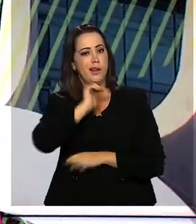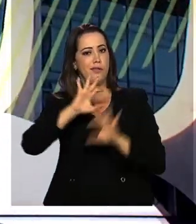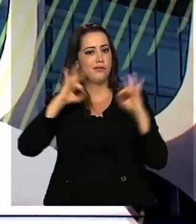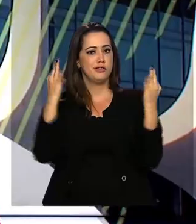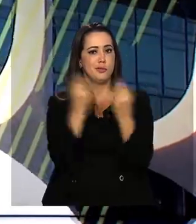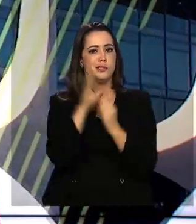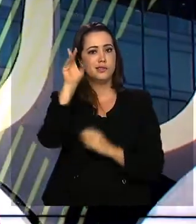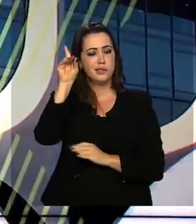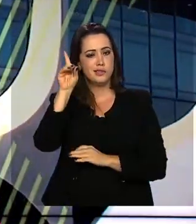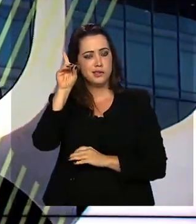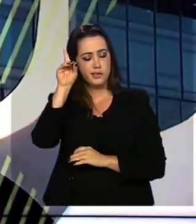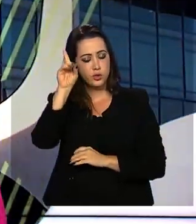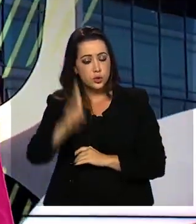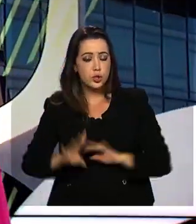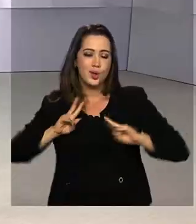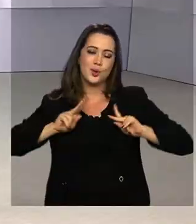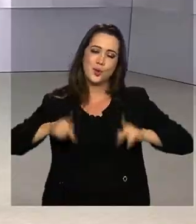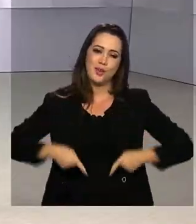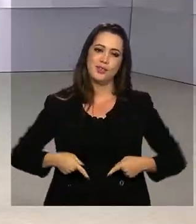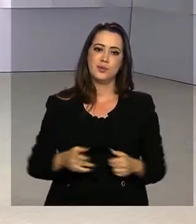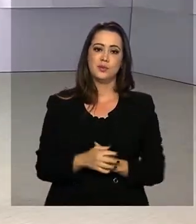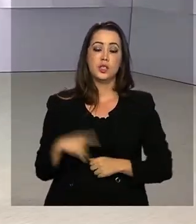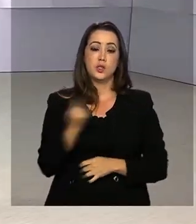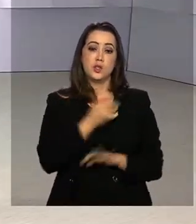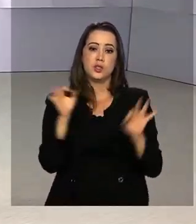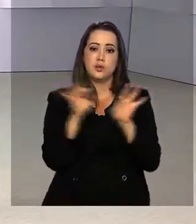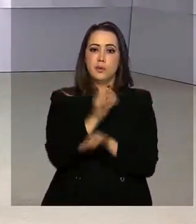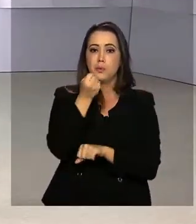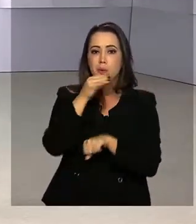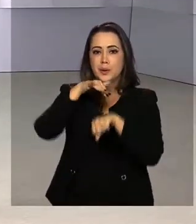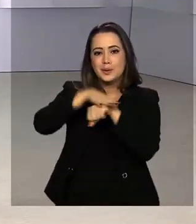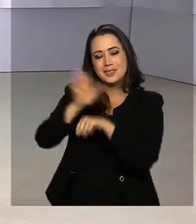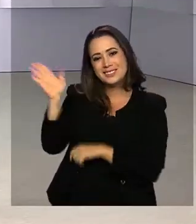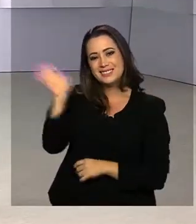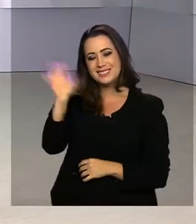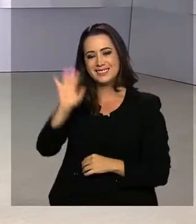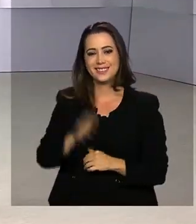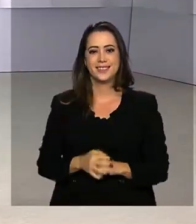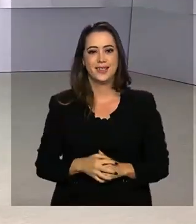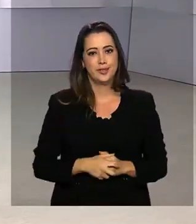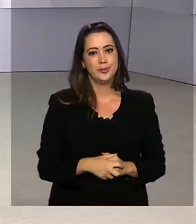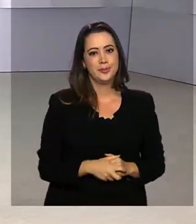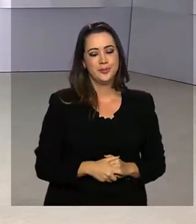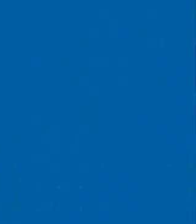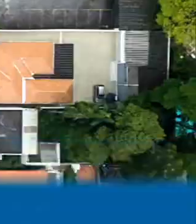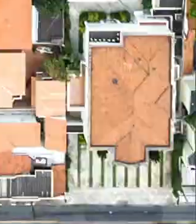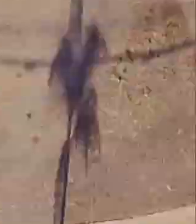Família e Direitos Humanos. A gente fica por aqui. Boa noite para você e até amanhã.